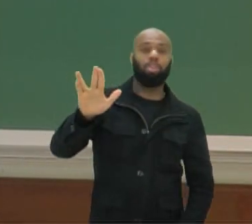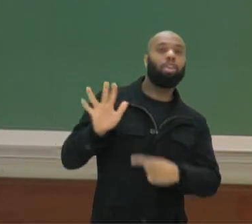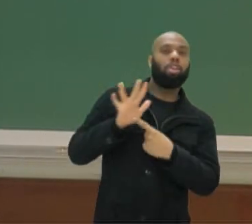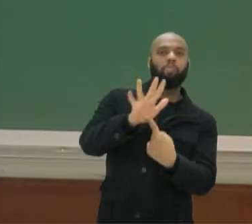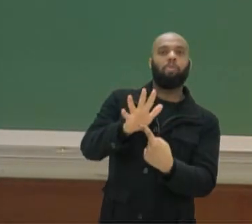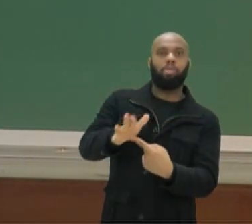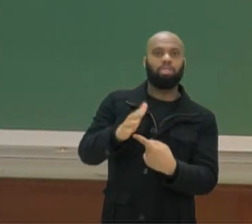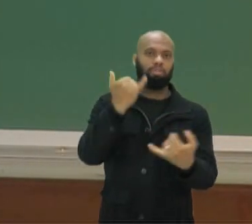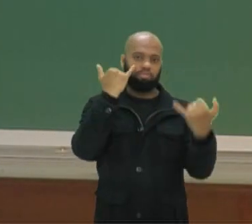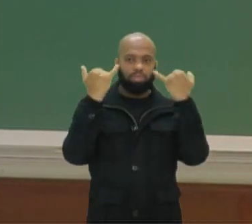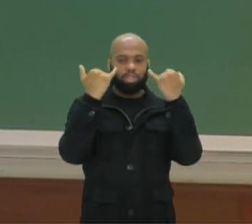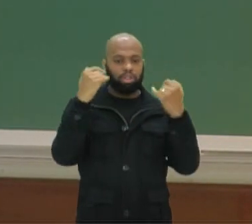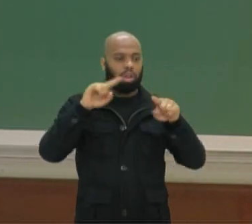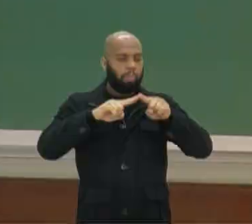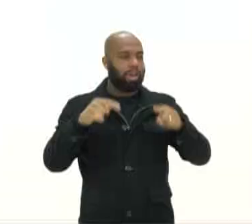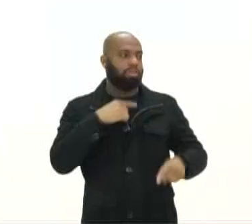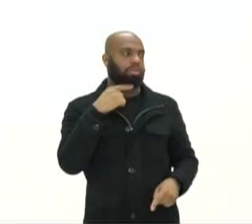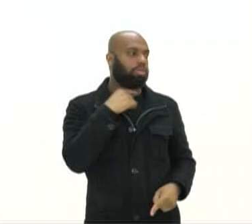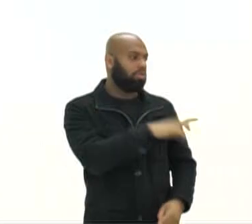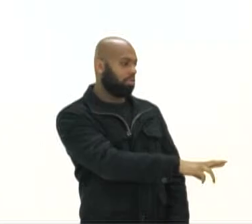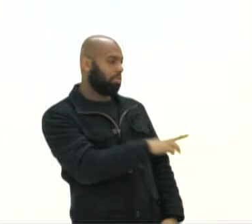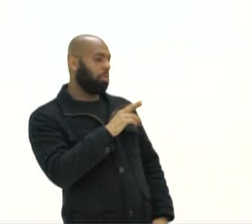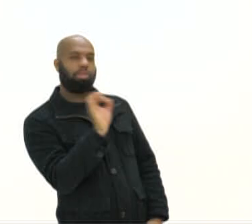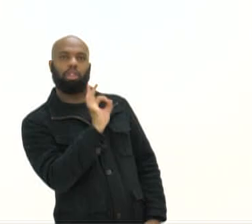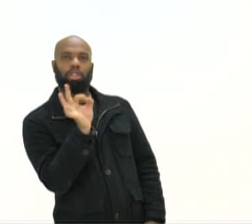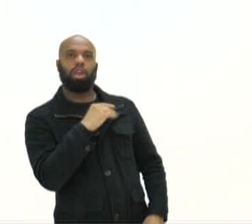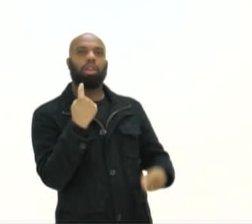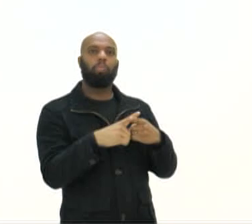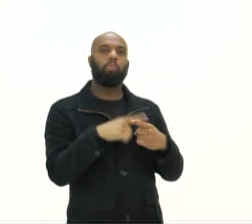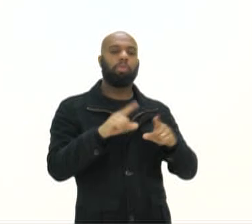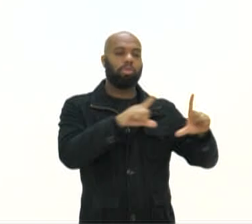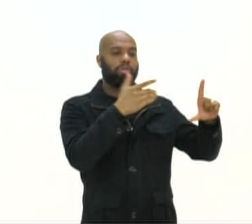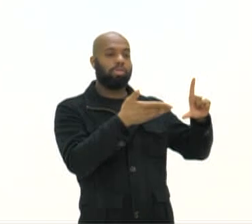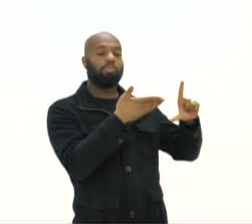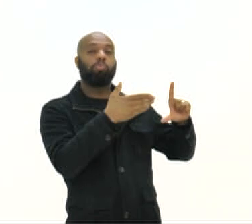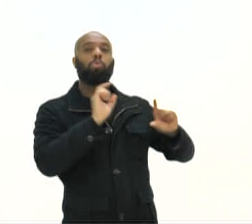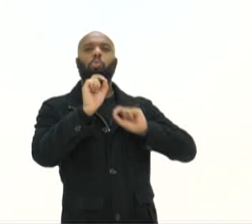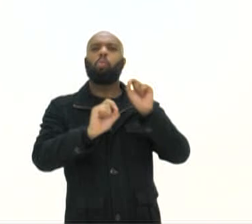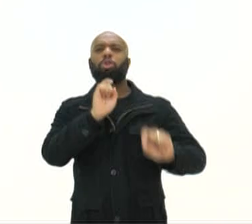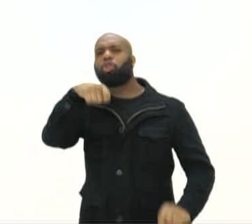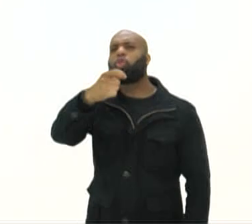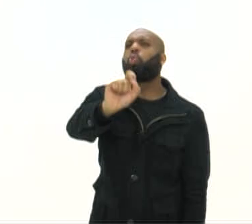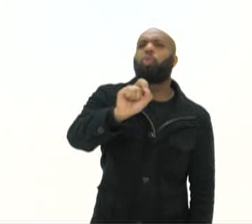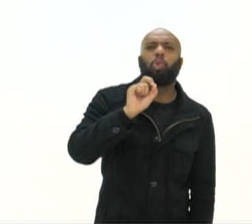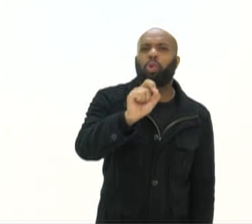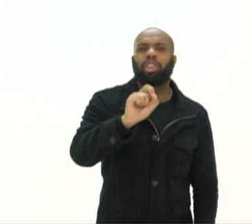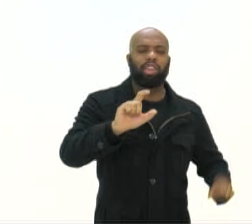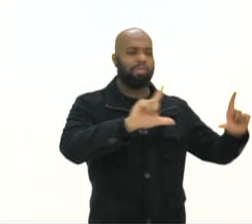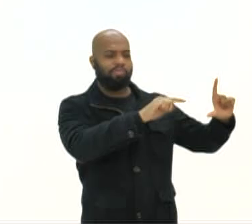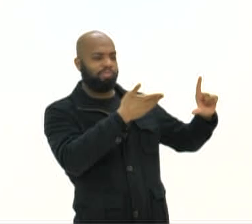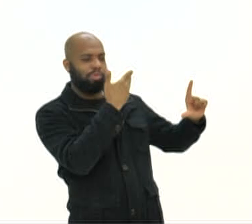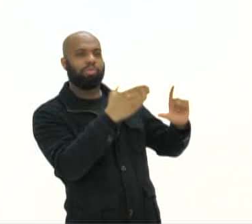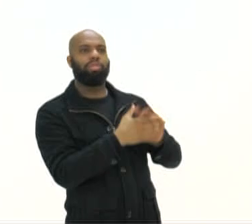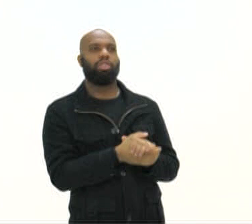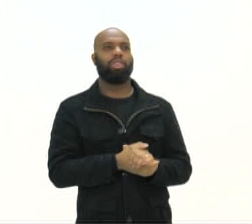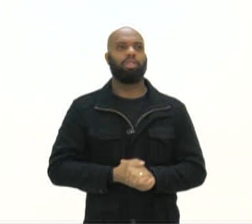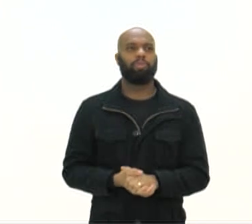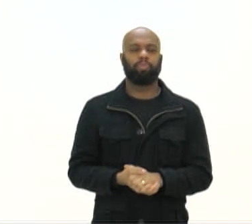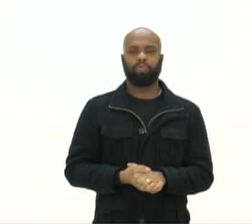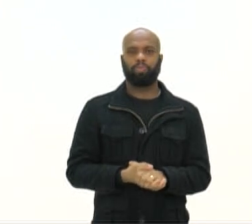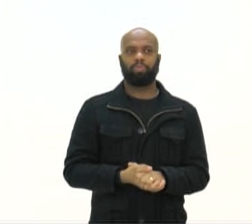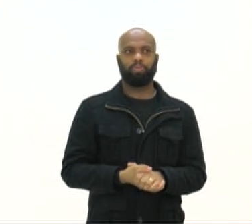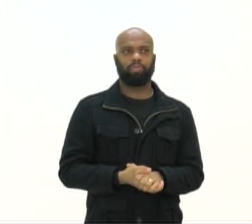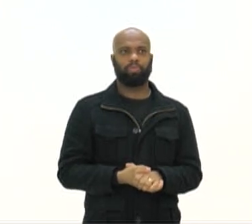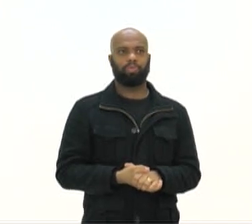As linguagens verbal e não verbal apresentam uma propaganda sobre... Então aqui, ó. Don't be afraid